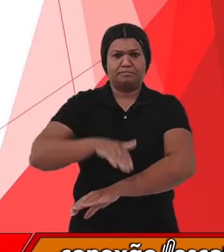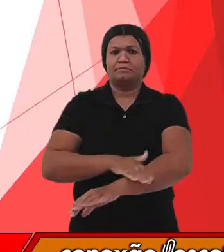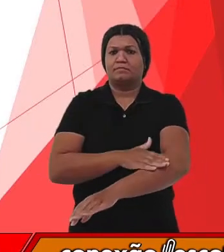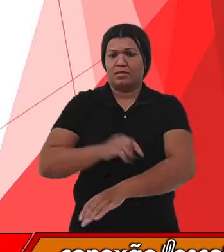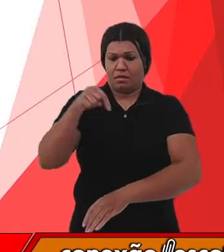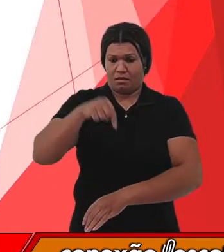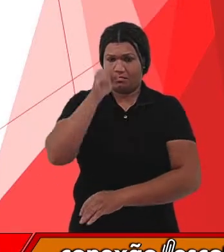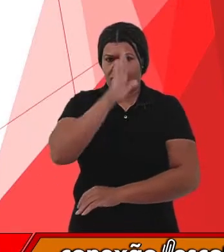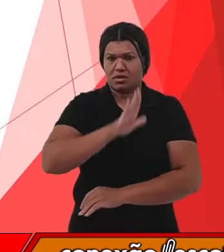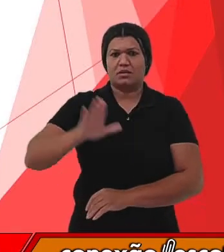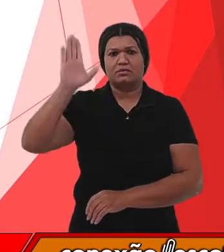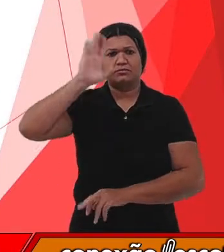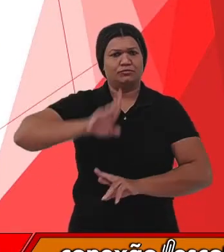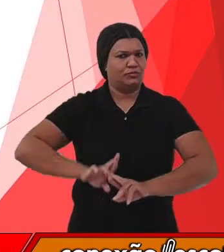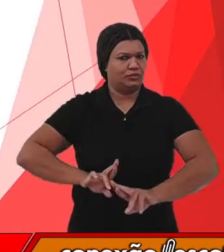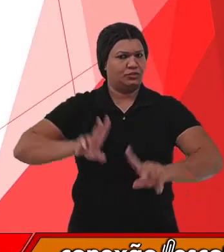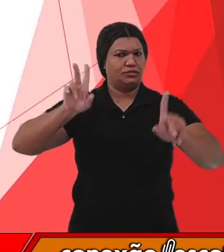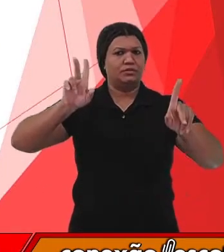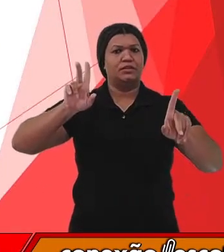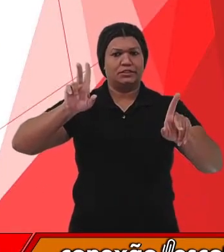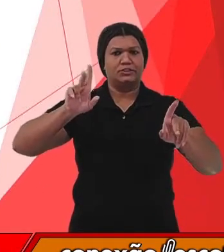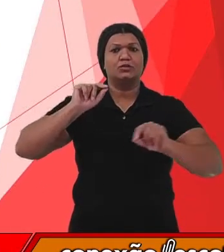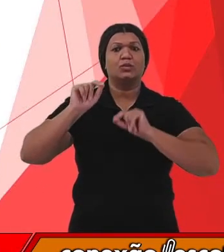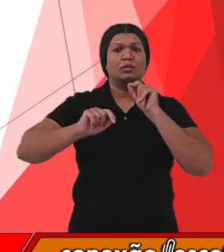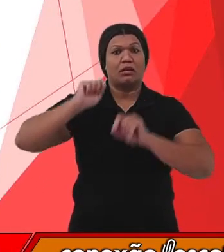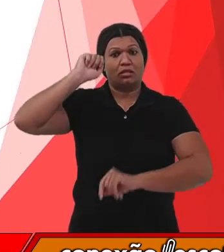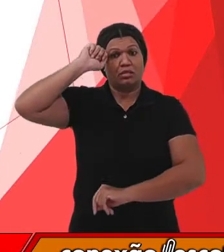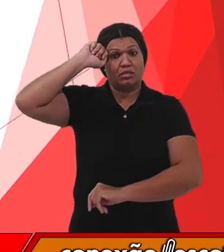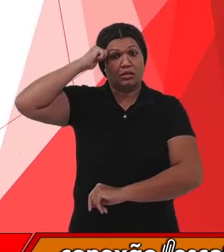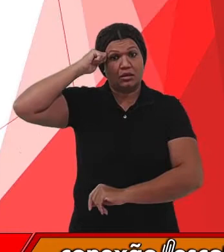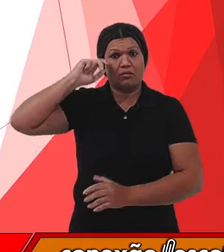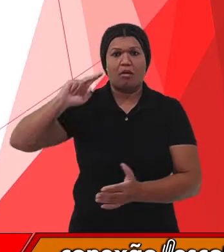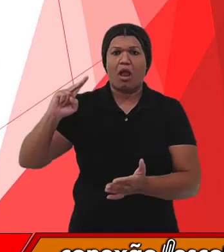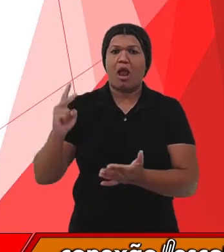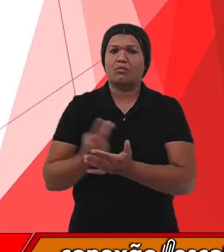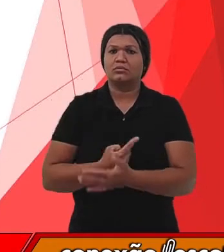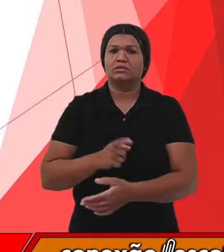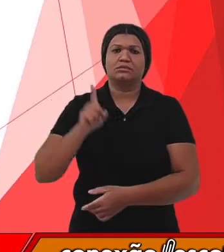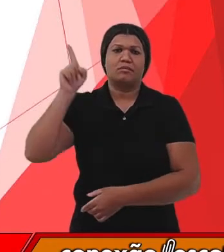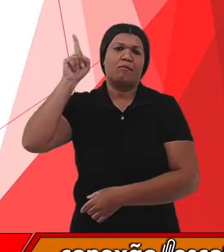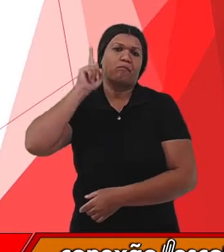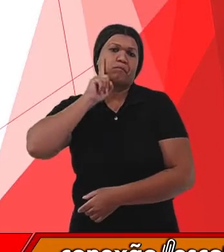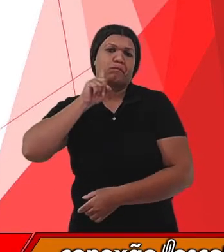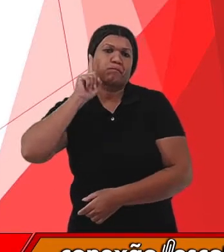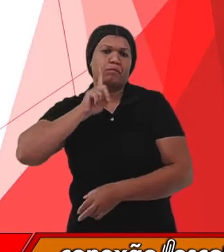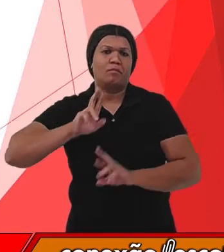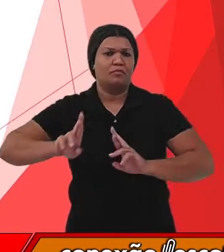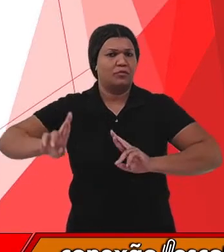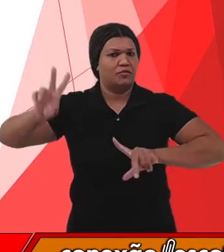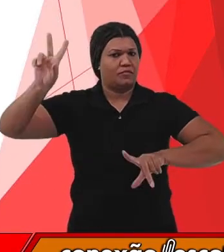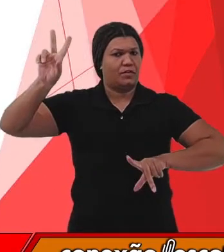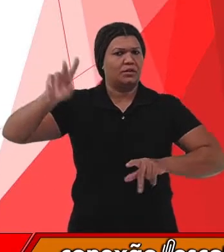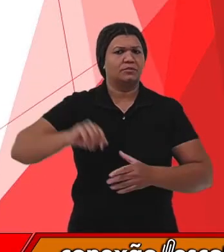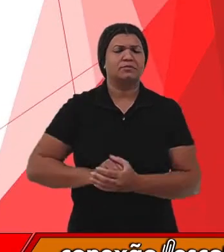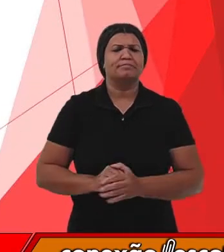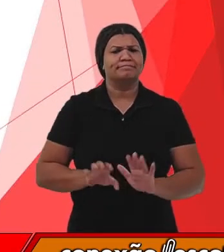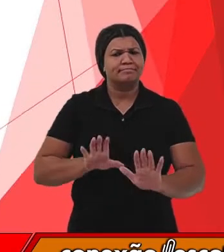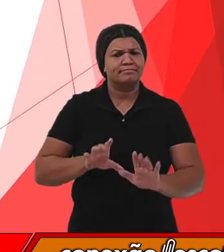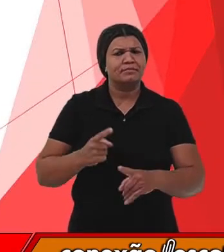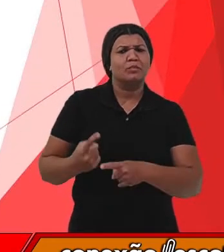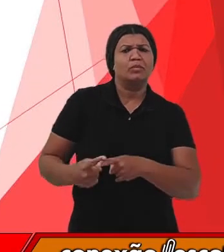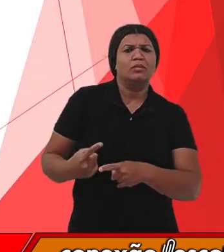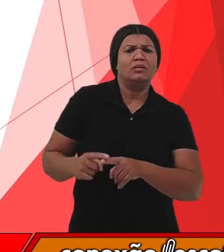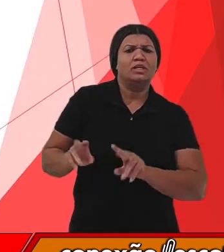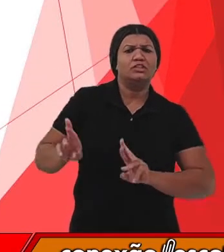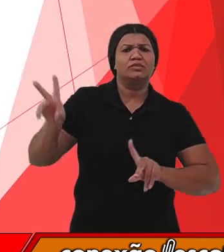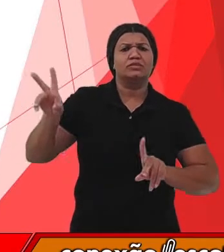é bem diferente da luta do negro do que acontece nos Estados Unidos, por exemplo. E por que isso